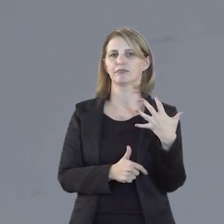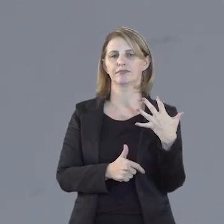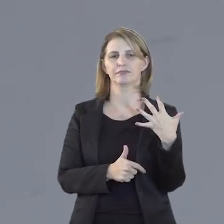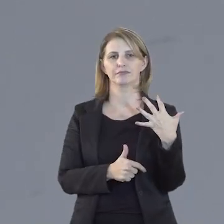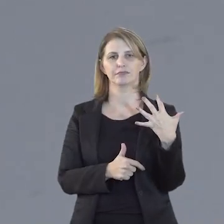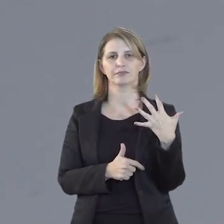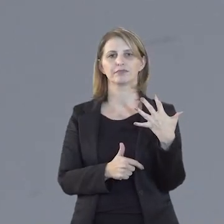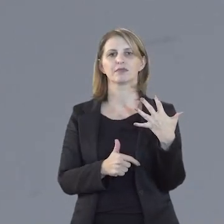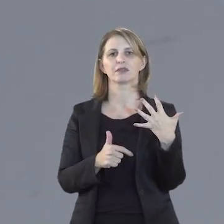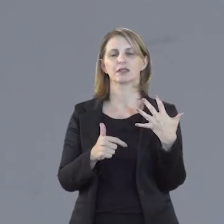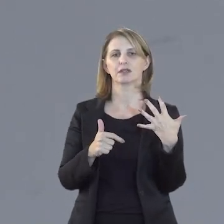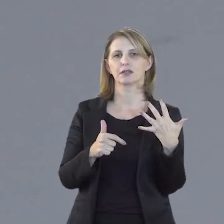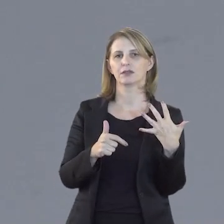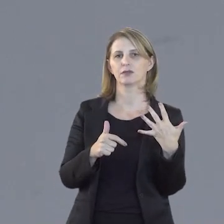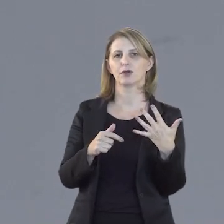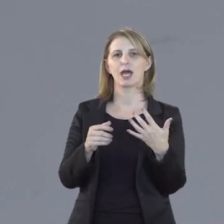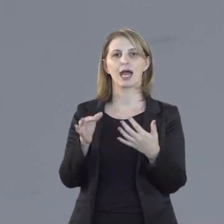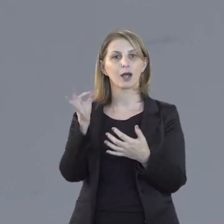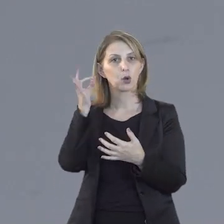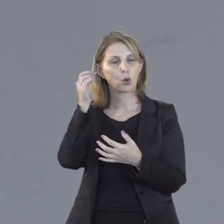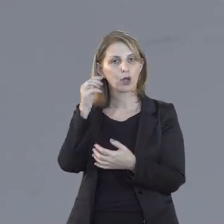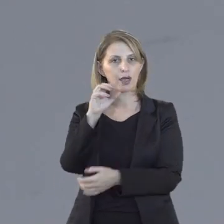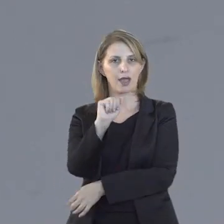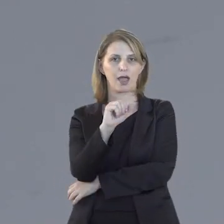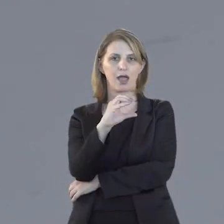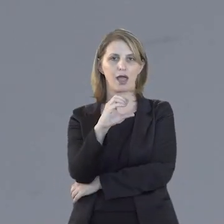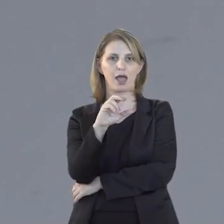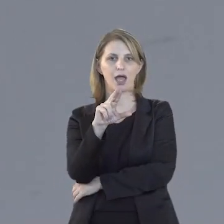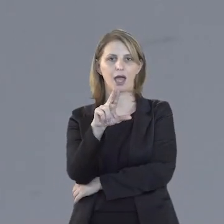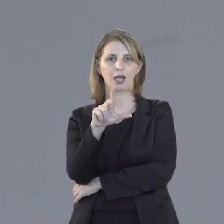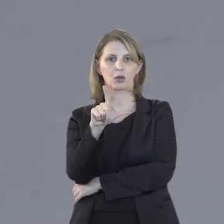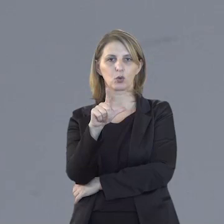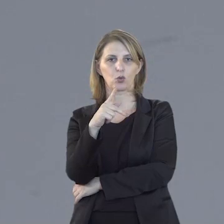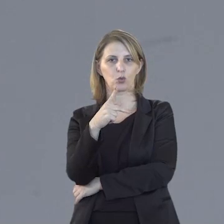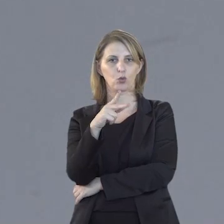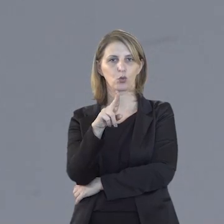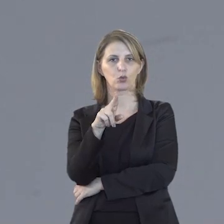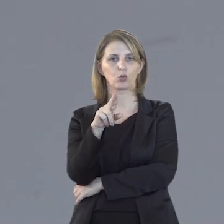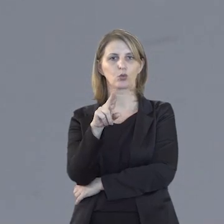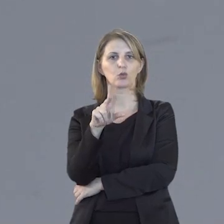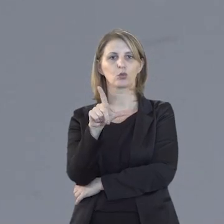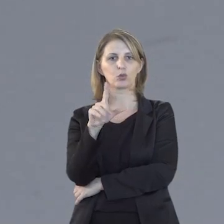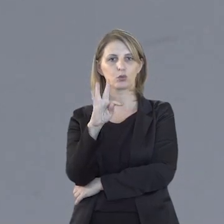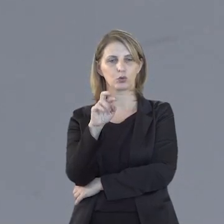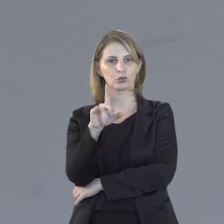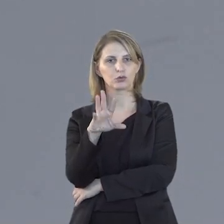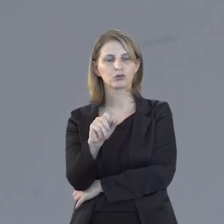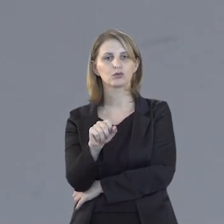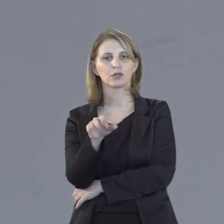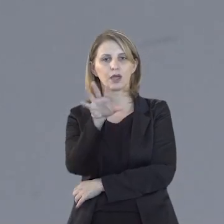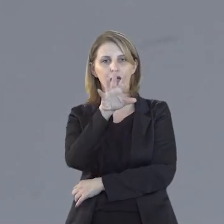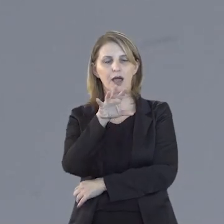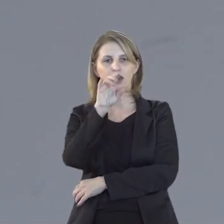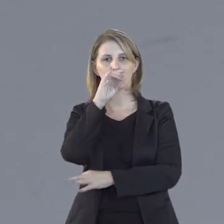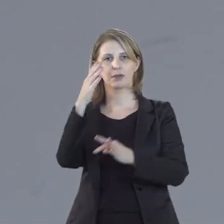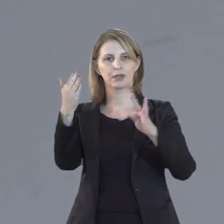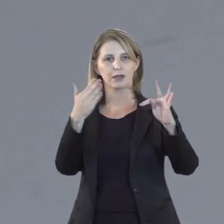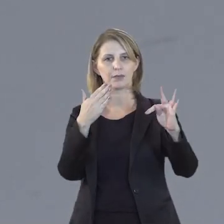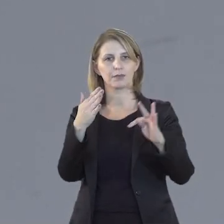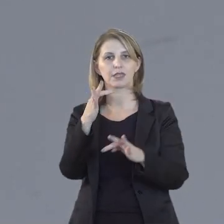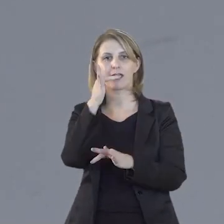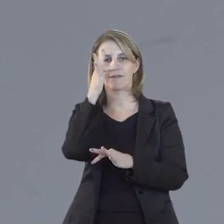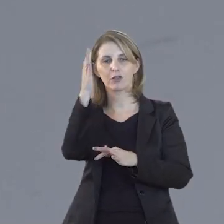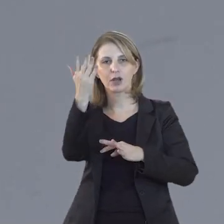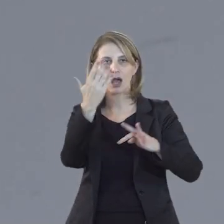complementares. Nós temos inúmeras, né? Desde a auriculoterapia, acupuntura, a própria aromaterapia, certo?